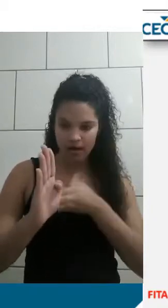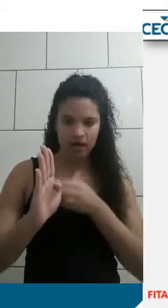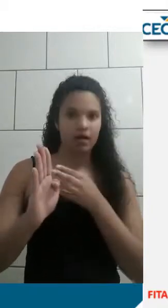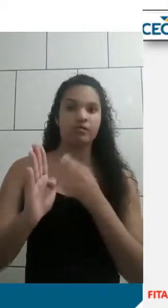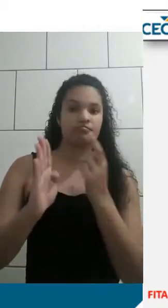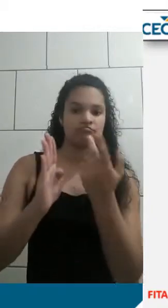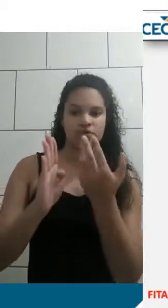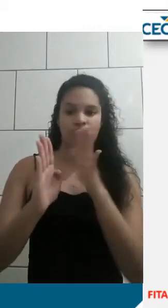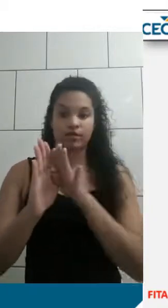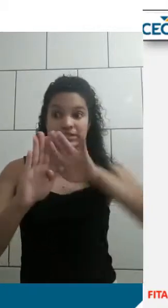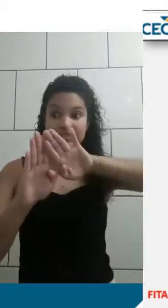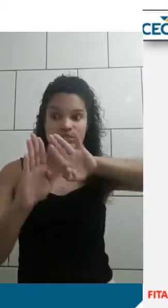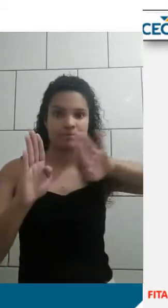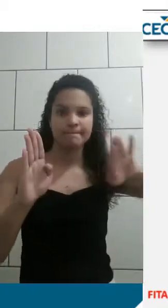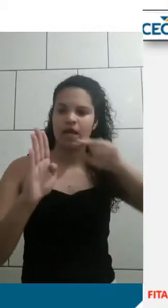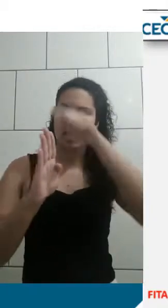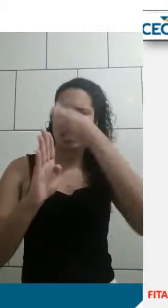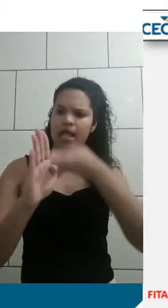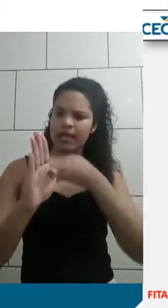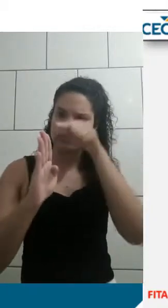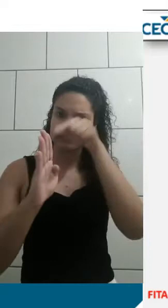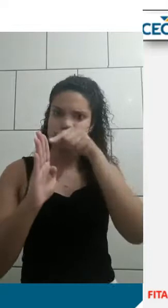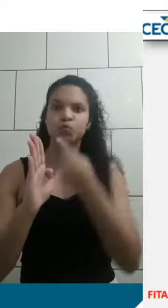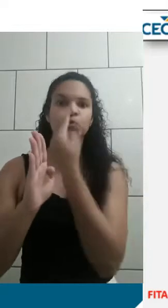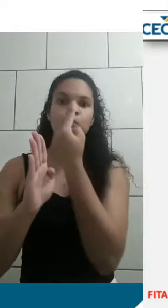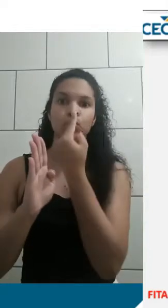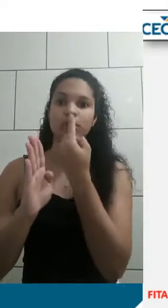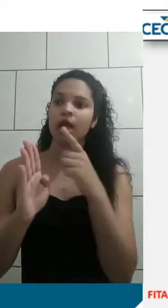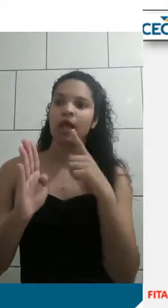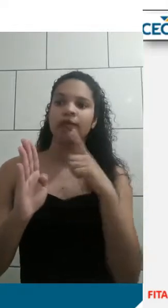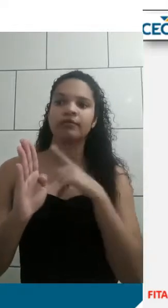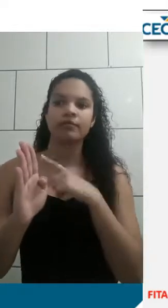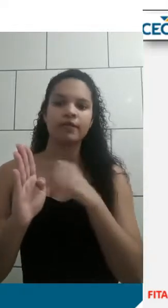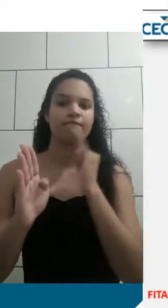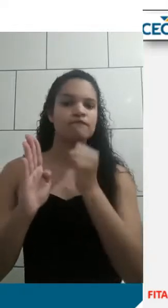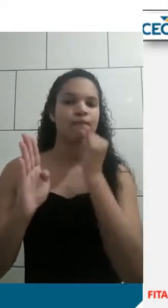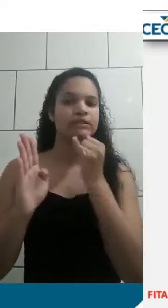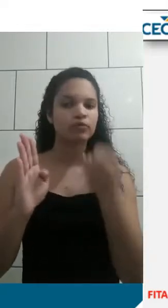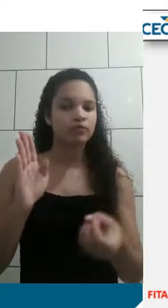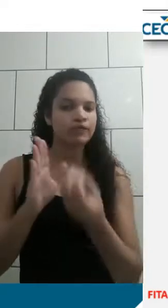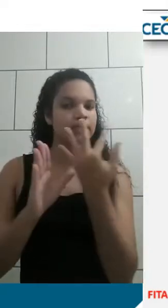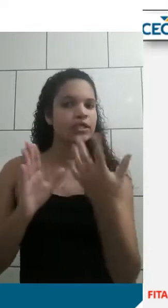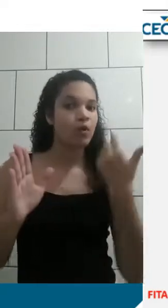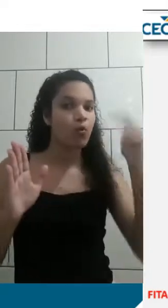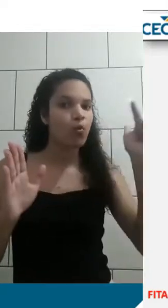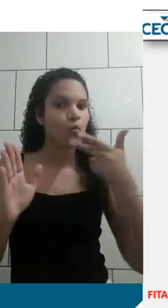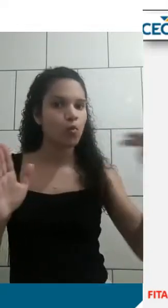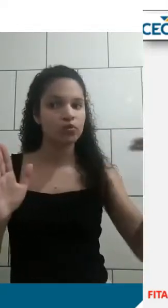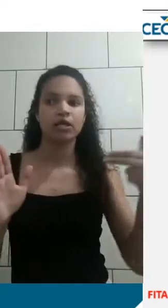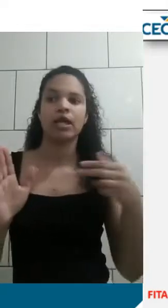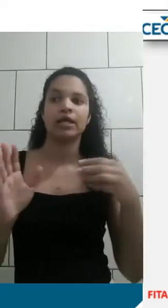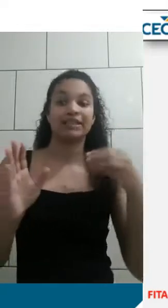que os cientistas entenderam que o código genético é formado pela sequência de bases